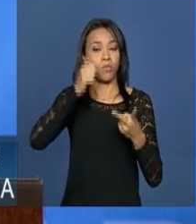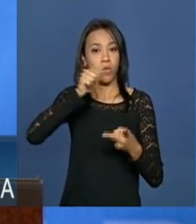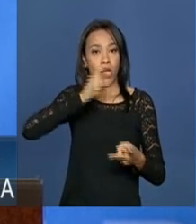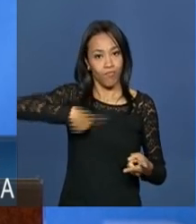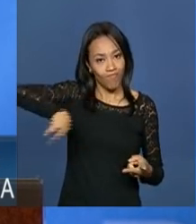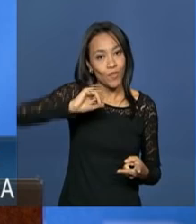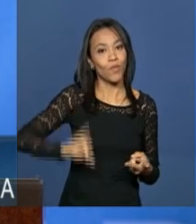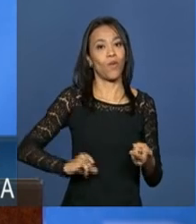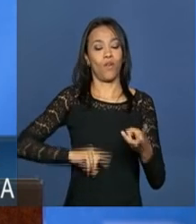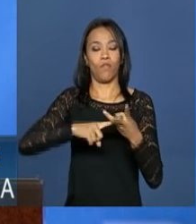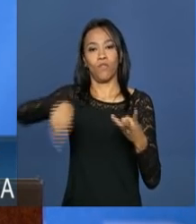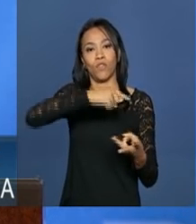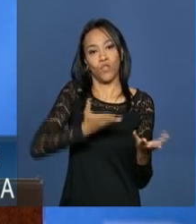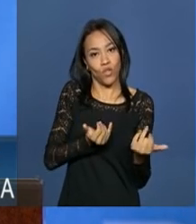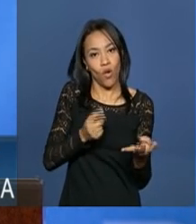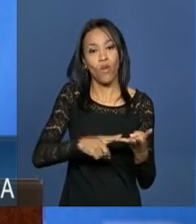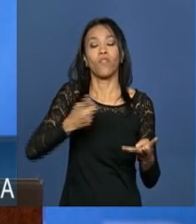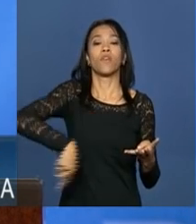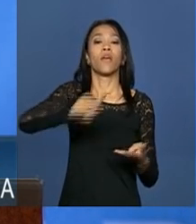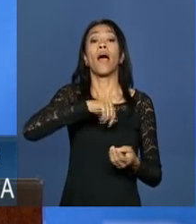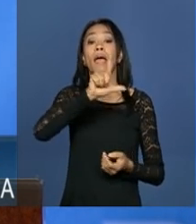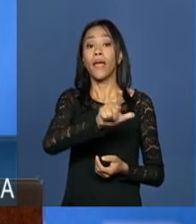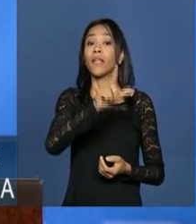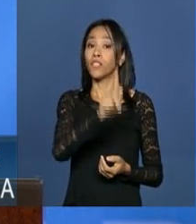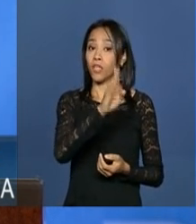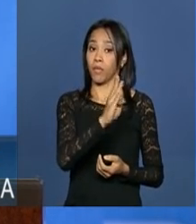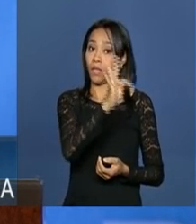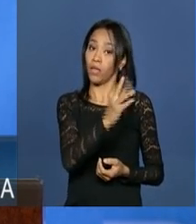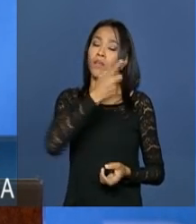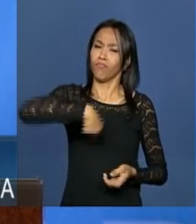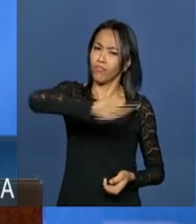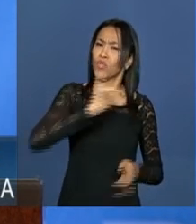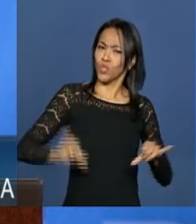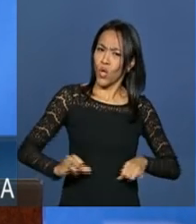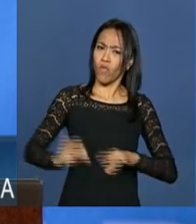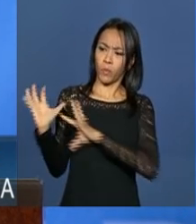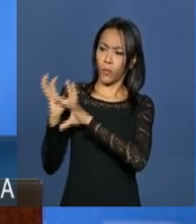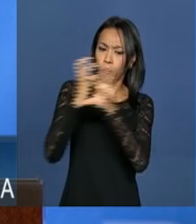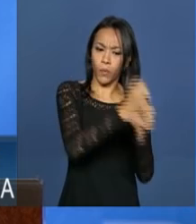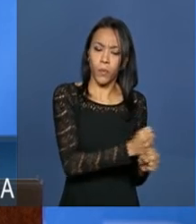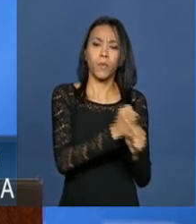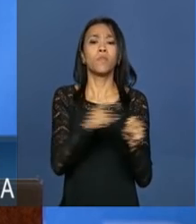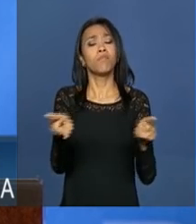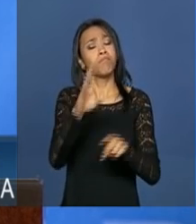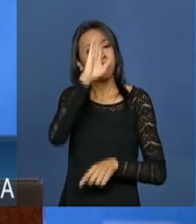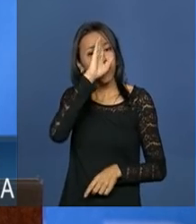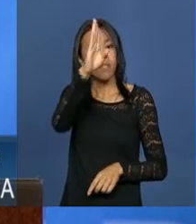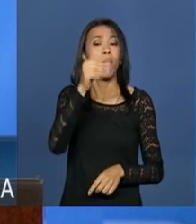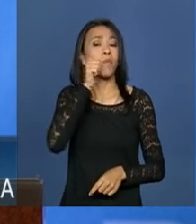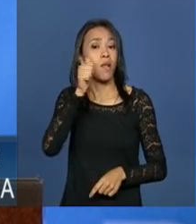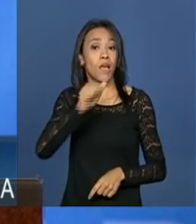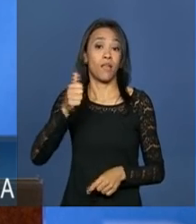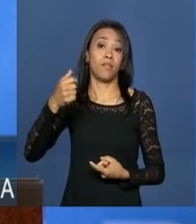os jovens, a comunidade LGBT, sobretudo à mulheres